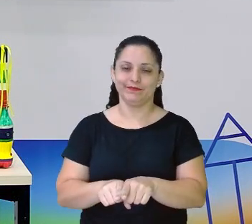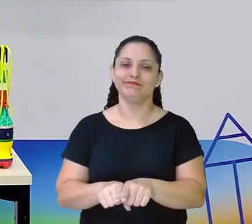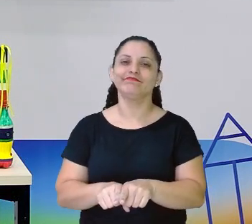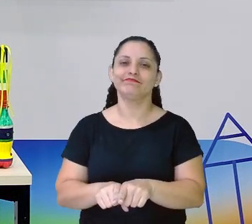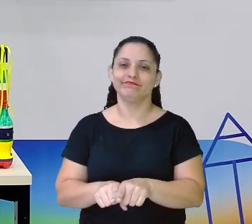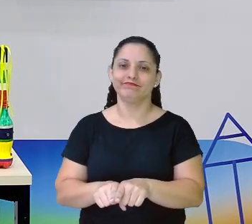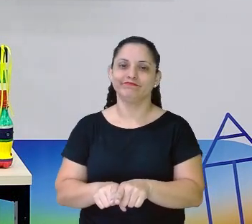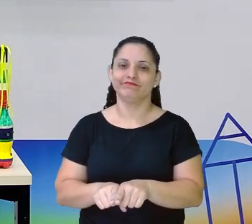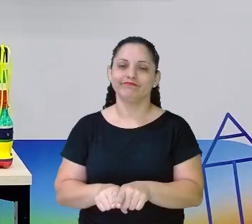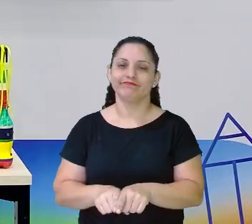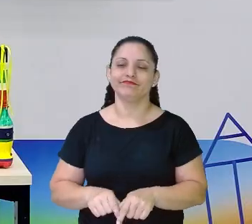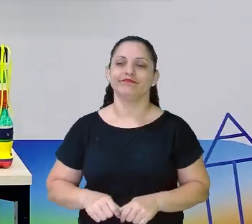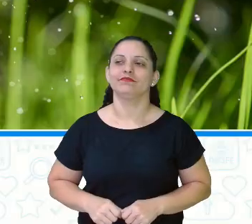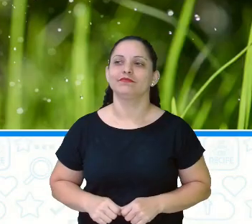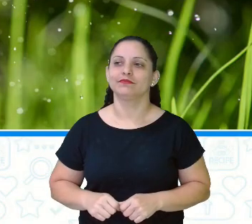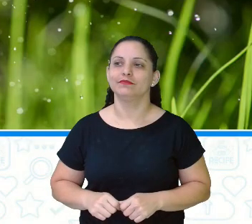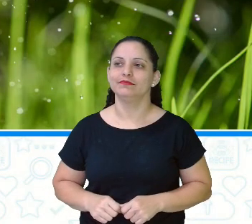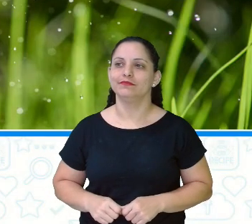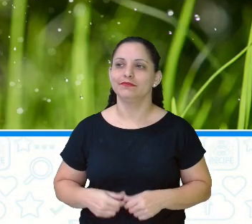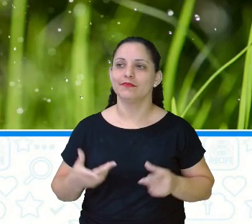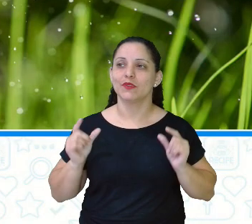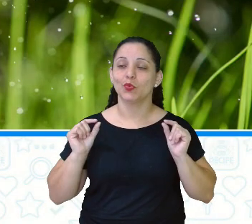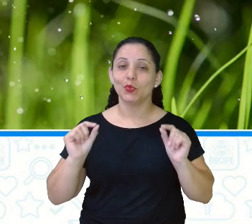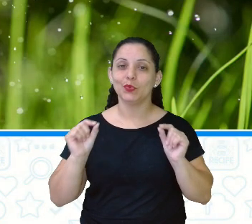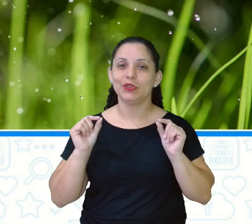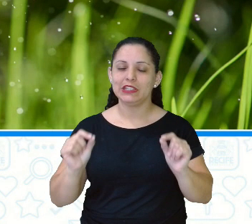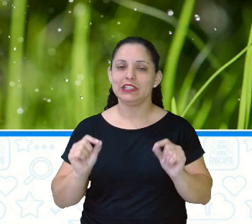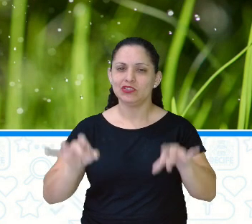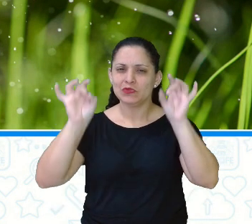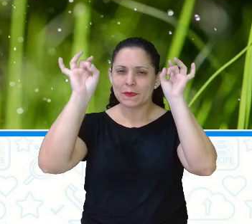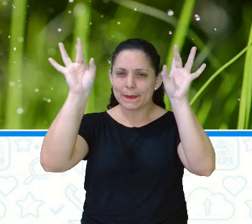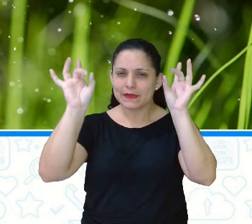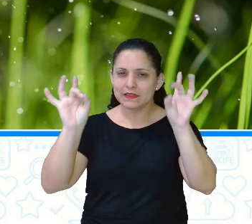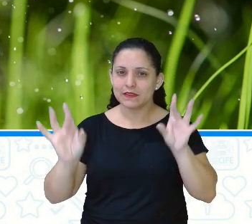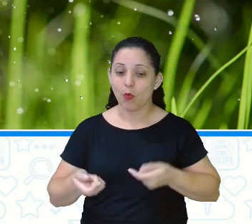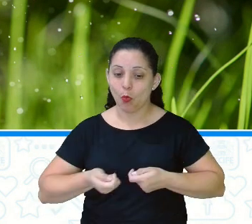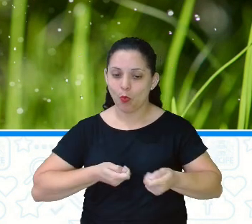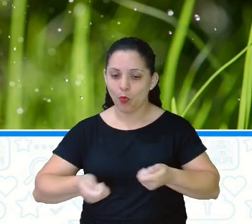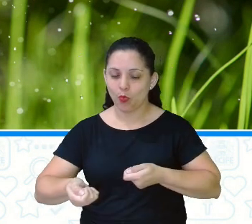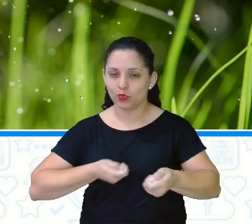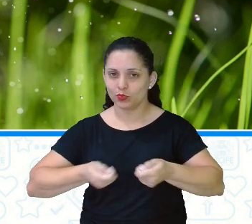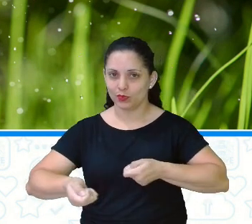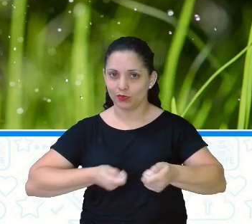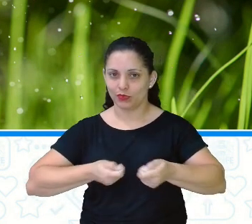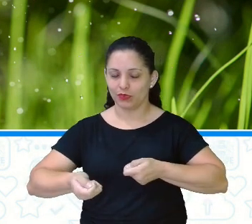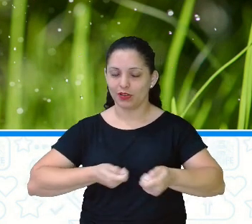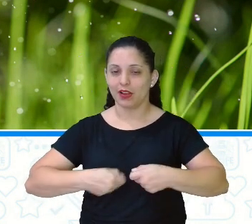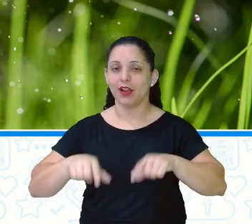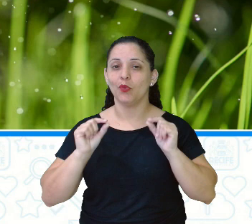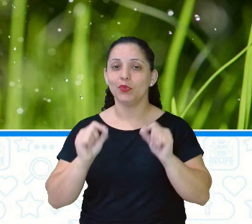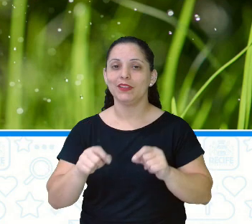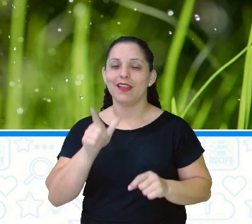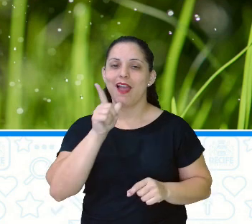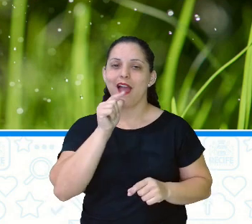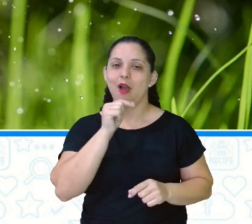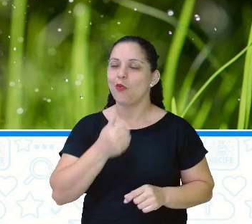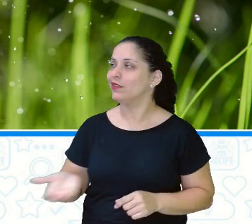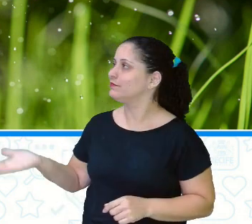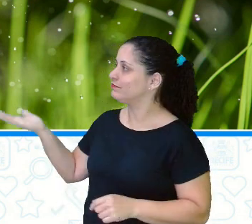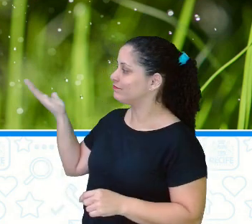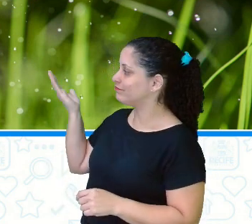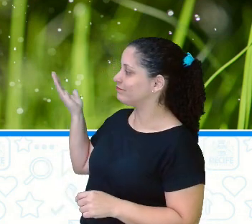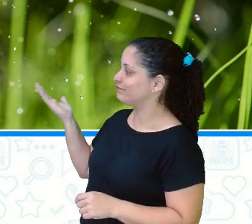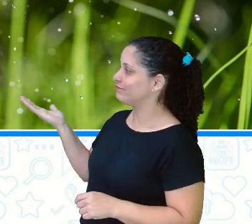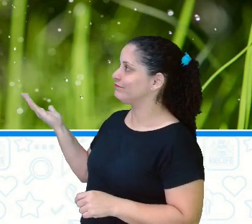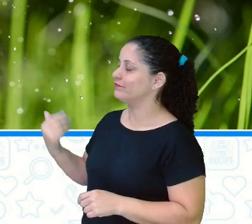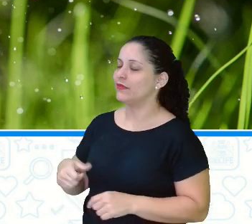atendidas. Bem preciosíssimo que a gente precisa racionalizar e ter o controle aí, que é a água. A